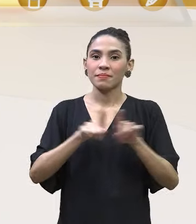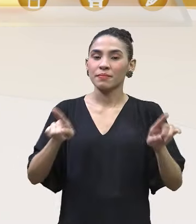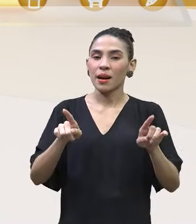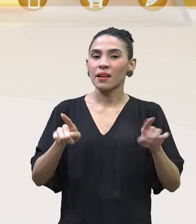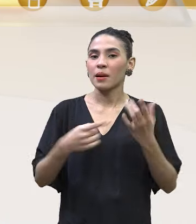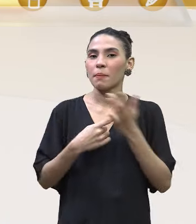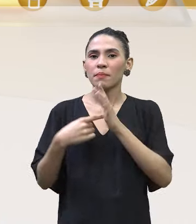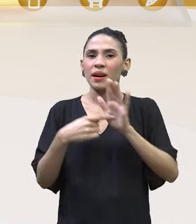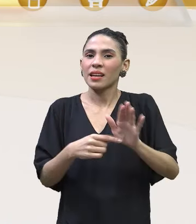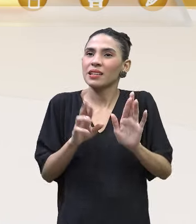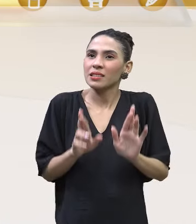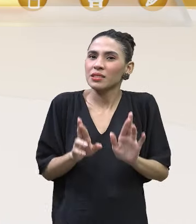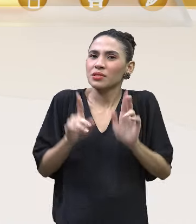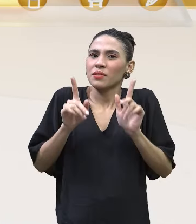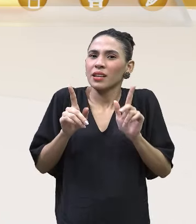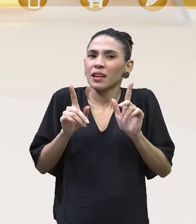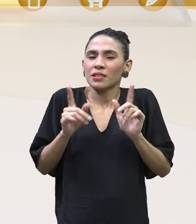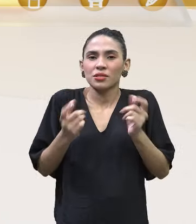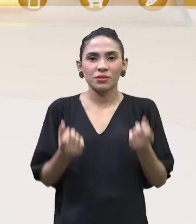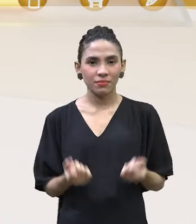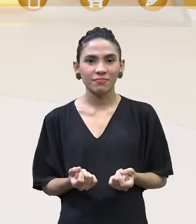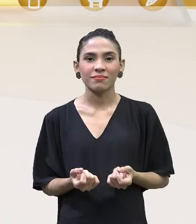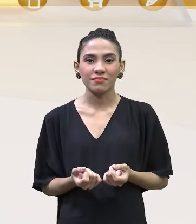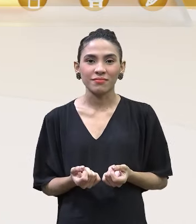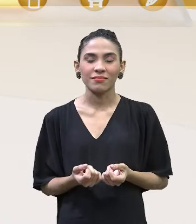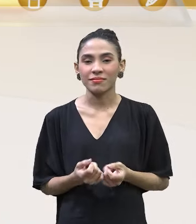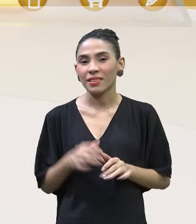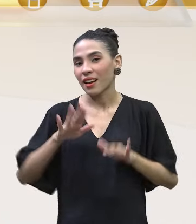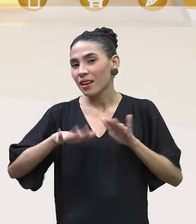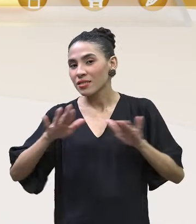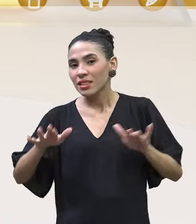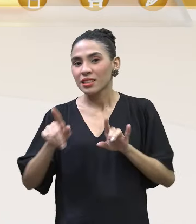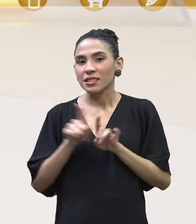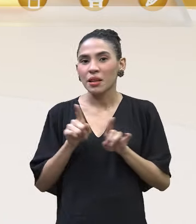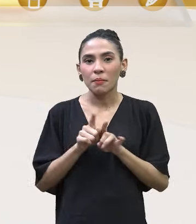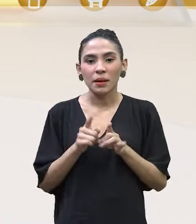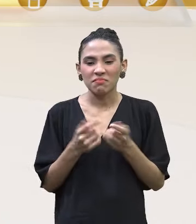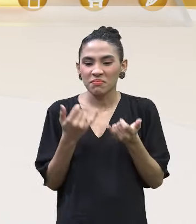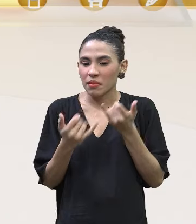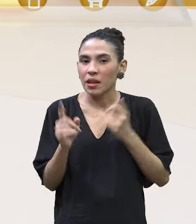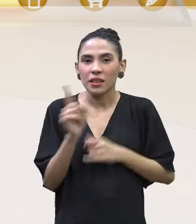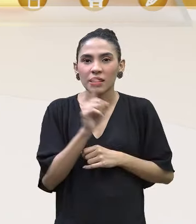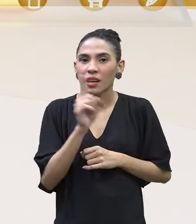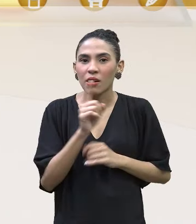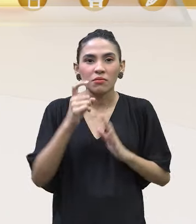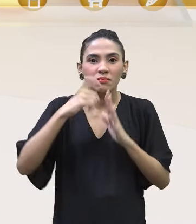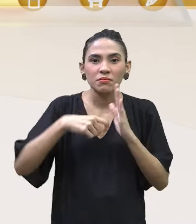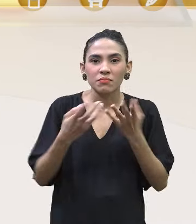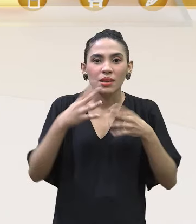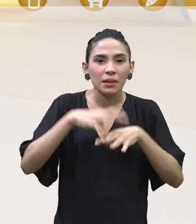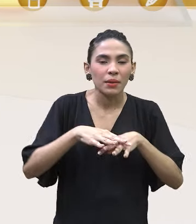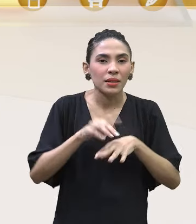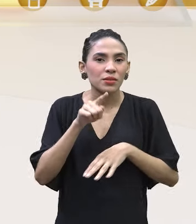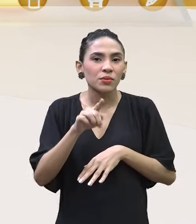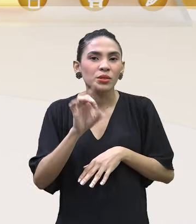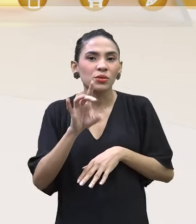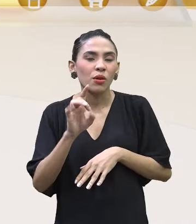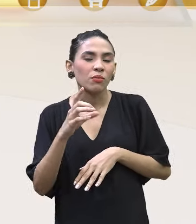aparecem de uma maneira tão descontraída tão diferente que às vezes nem parece que é matemática que vocês